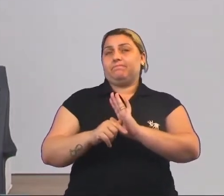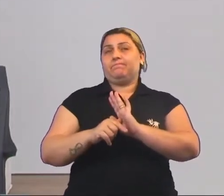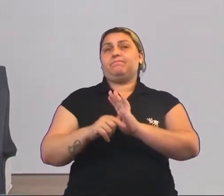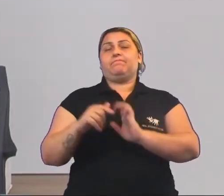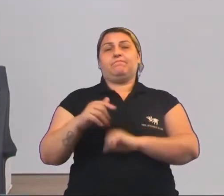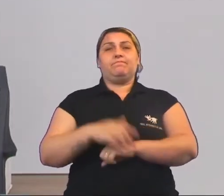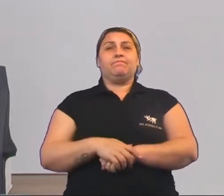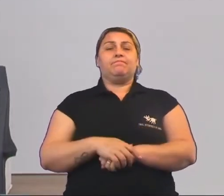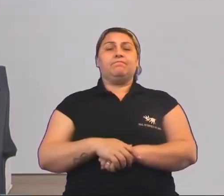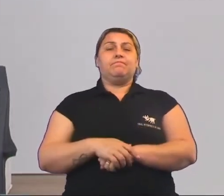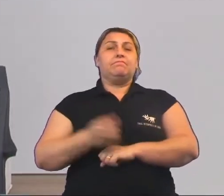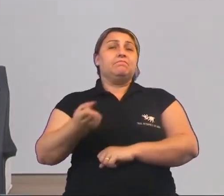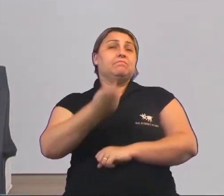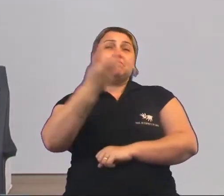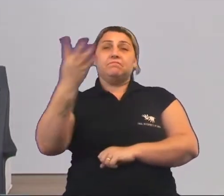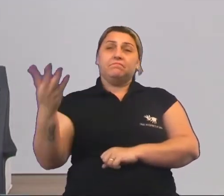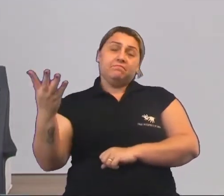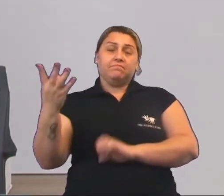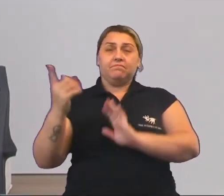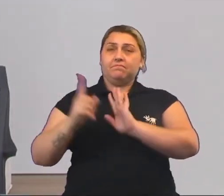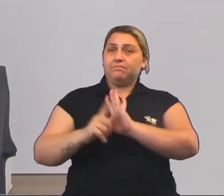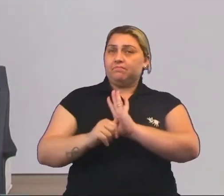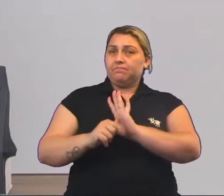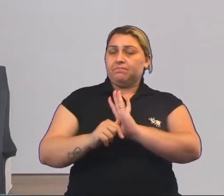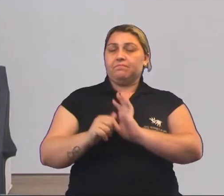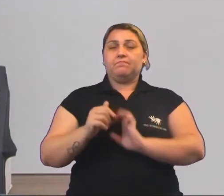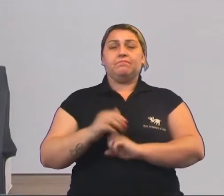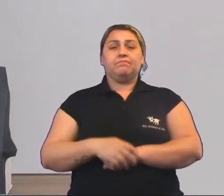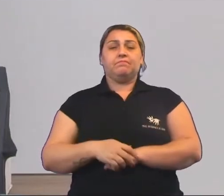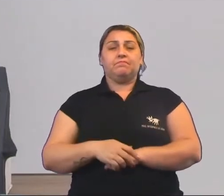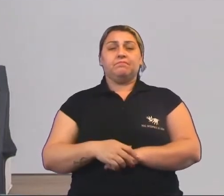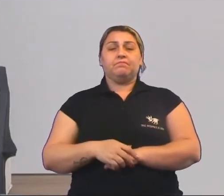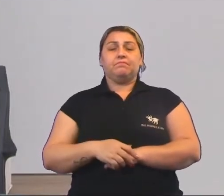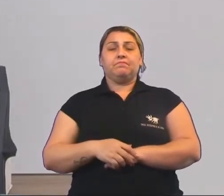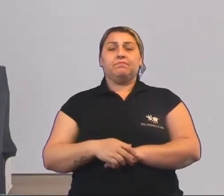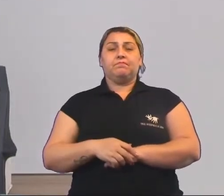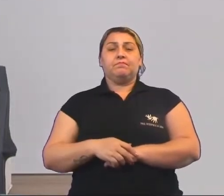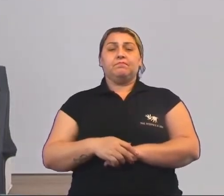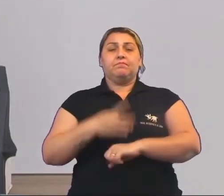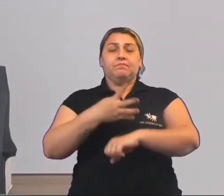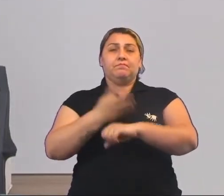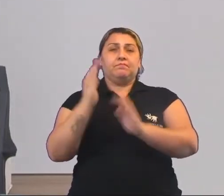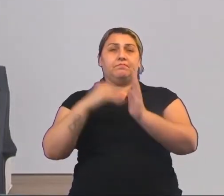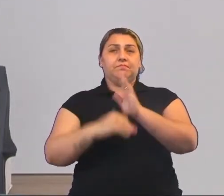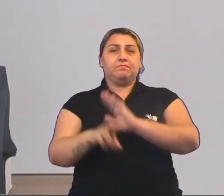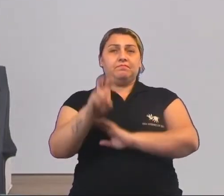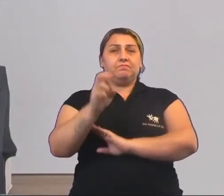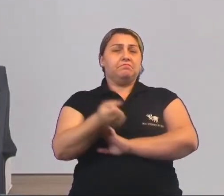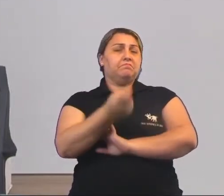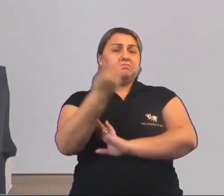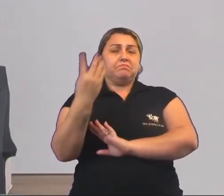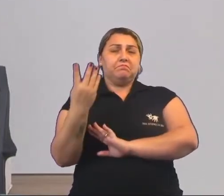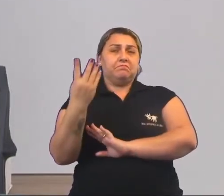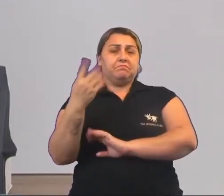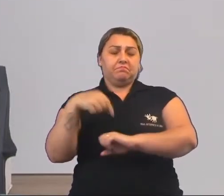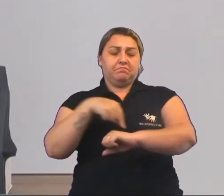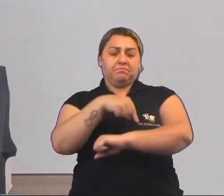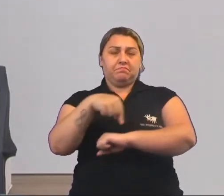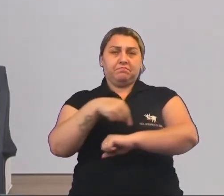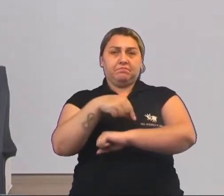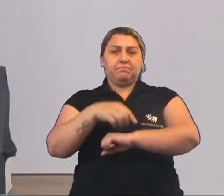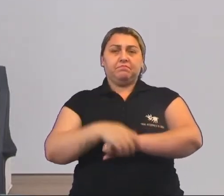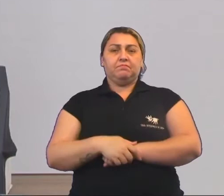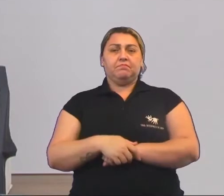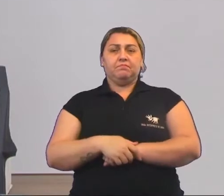mesmo, ela atrasou. E quanto tempo ela atrasou? De 16 até 17 tem quanto tempo aí?